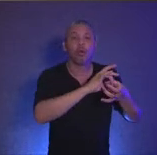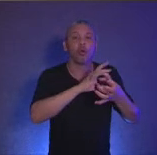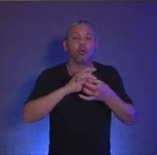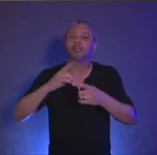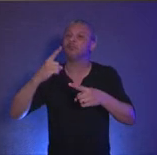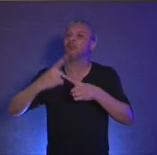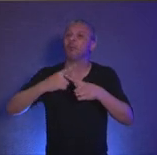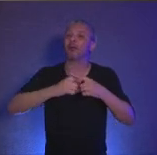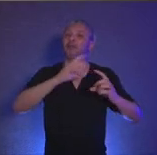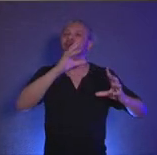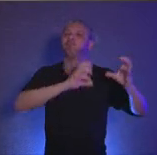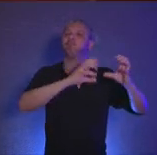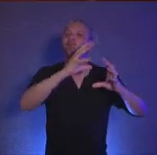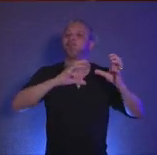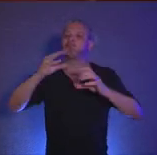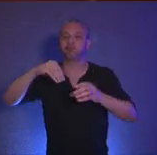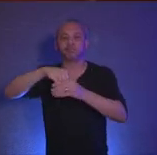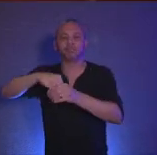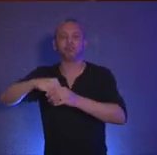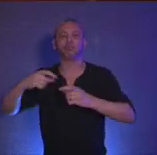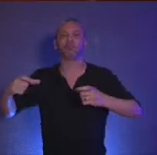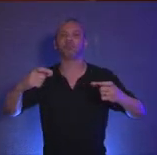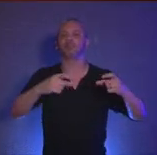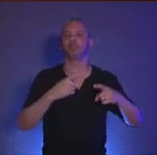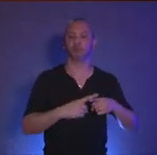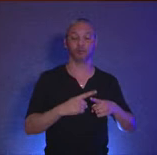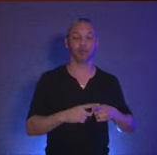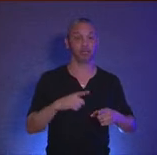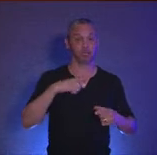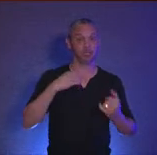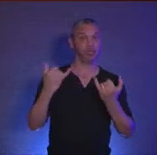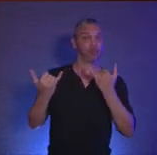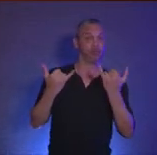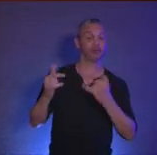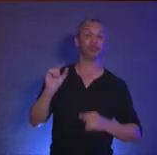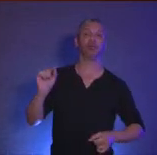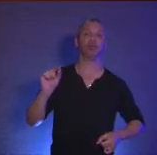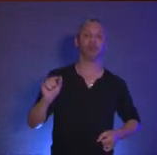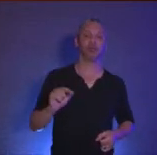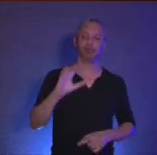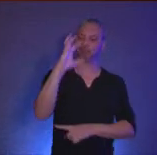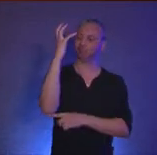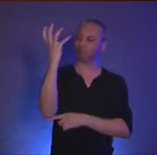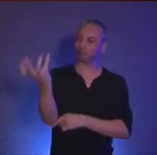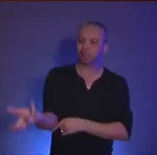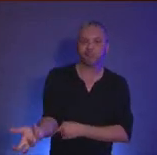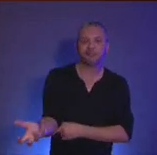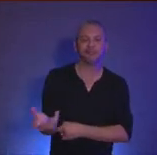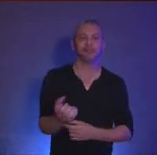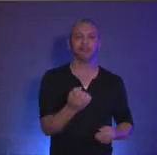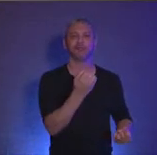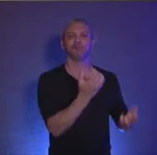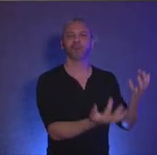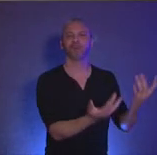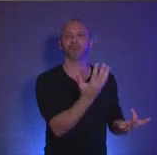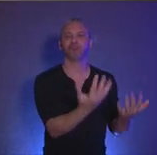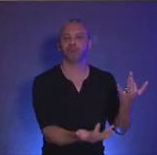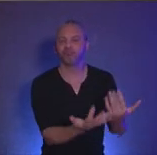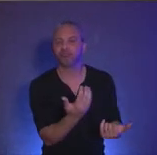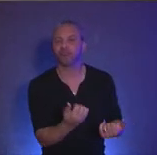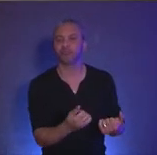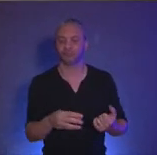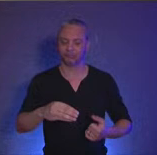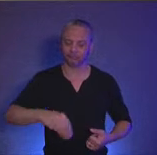estaria acontecendo o conflito nesses municípios. Então, a gente tem dados de desmatamento, de queimadas, de